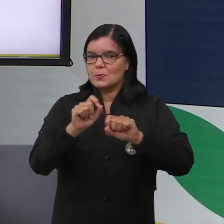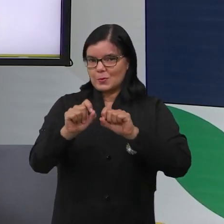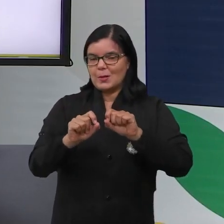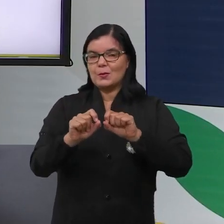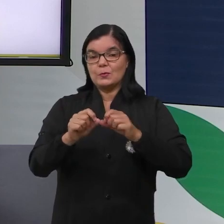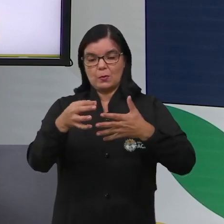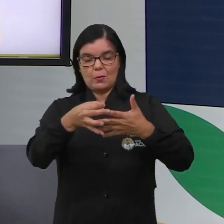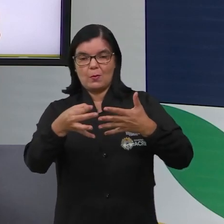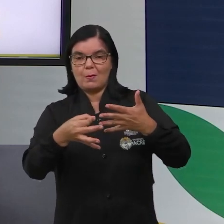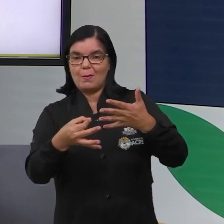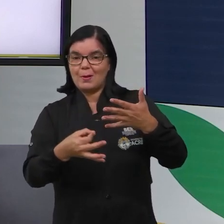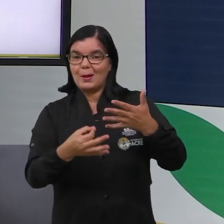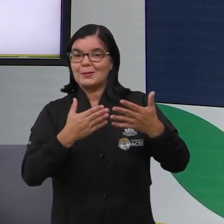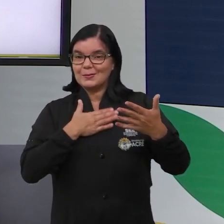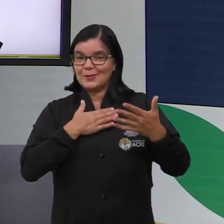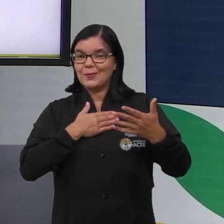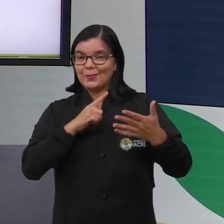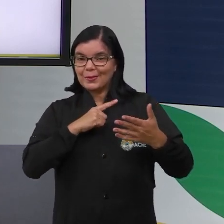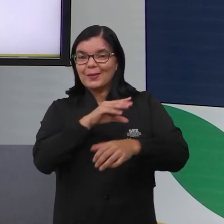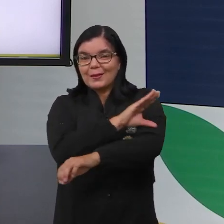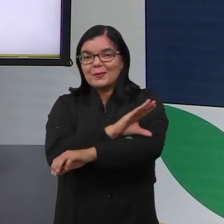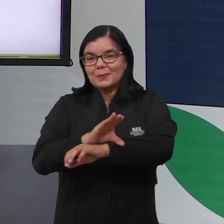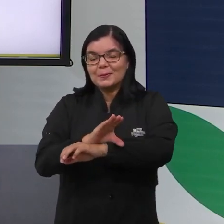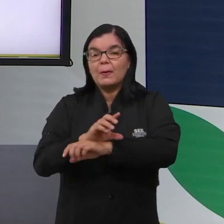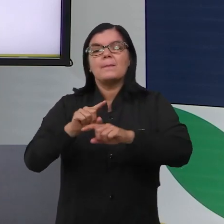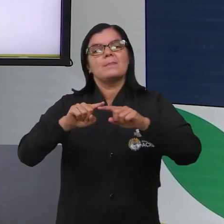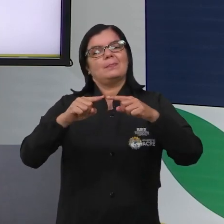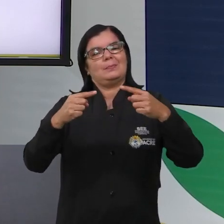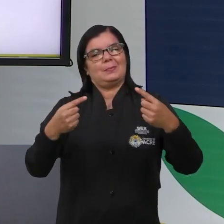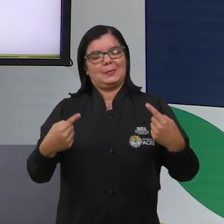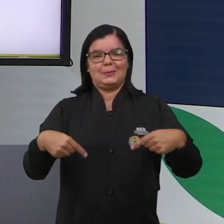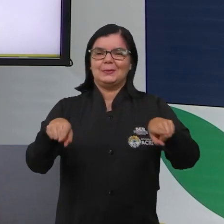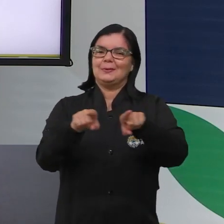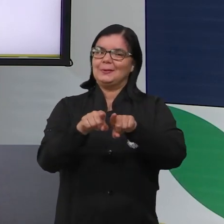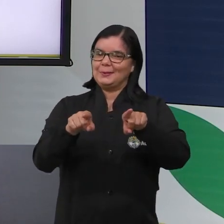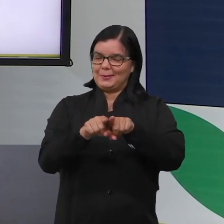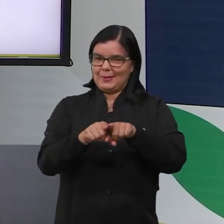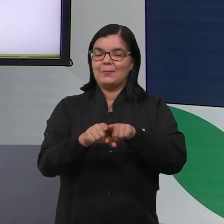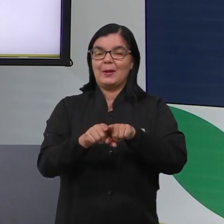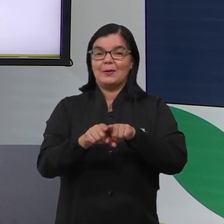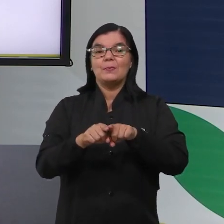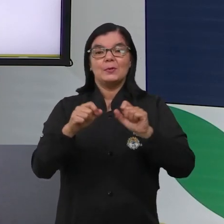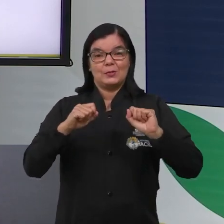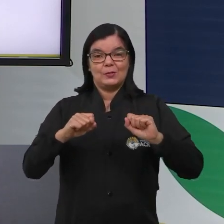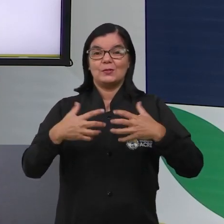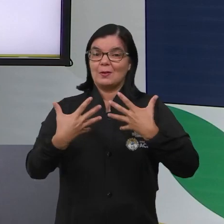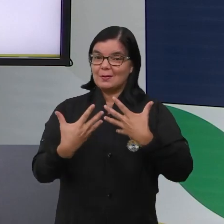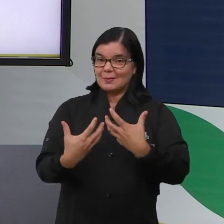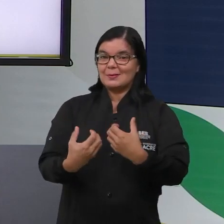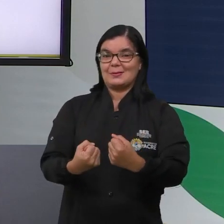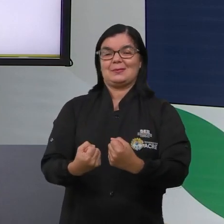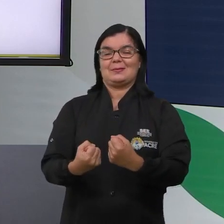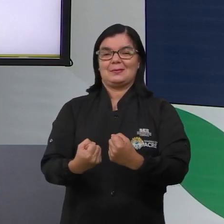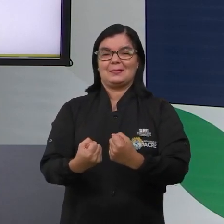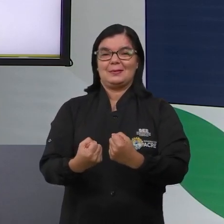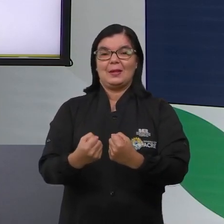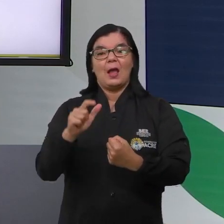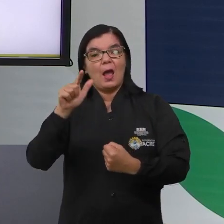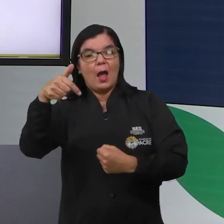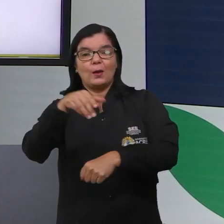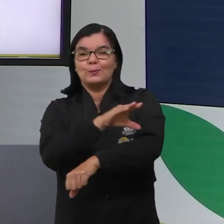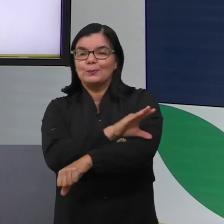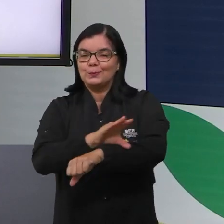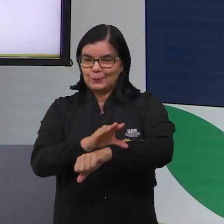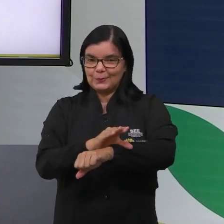meus elementos culturais, mas eu tenho que estar também de espírito aberto para receber a